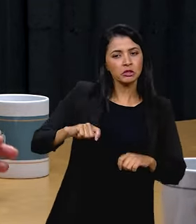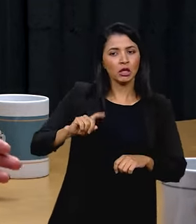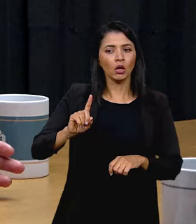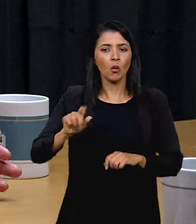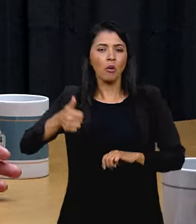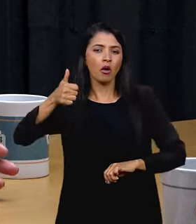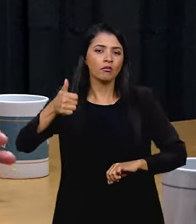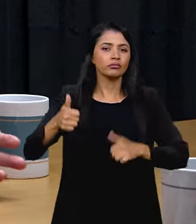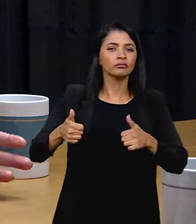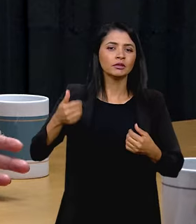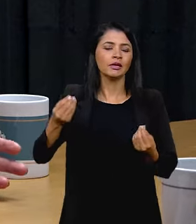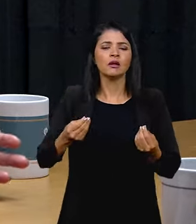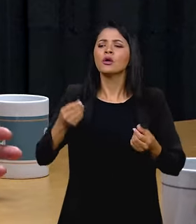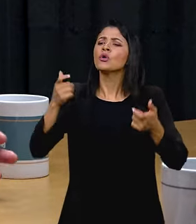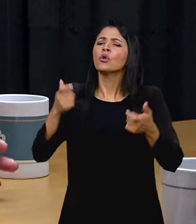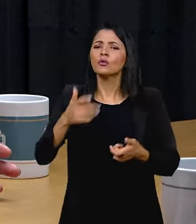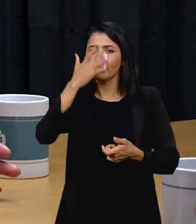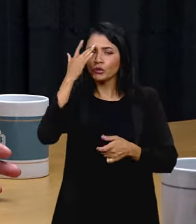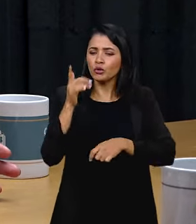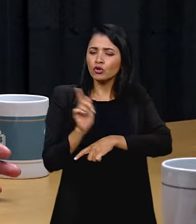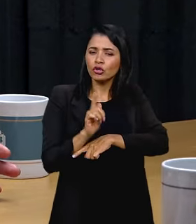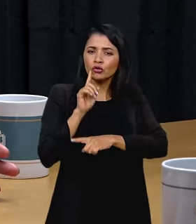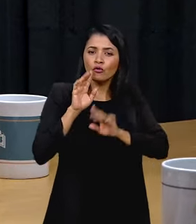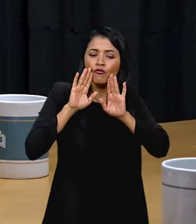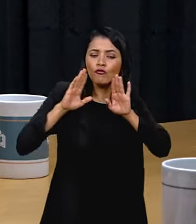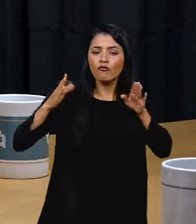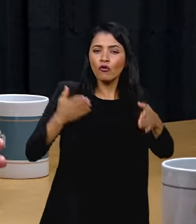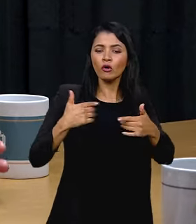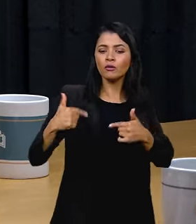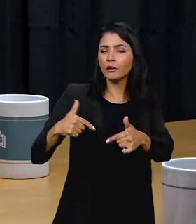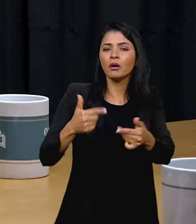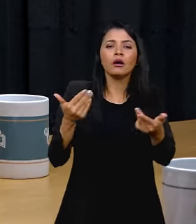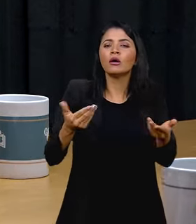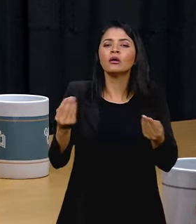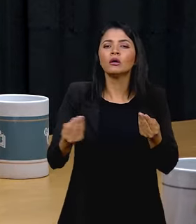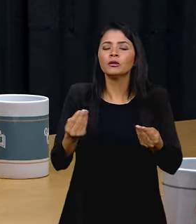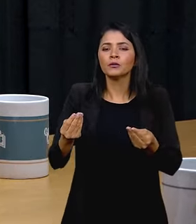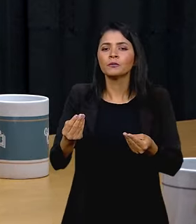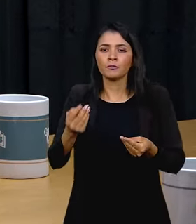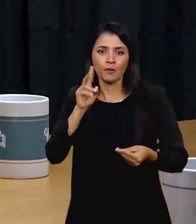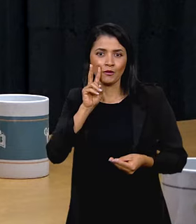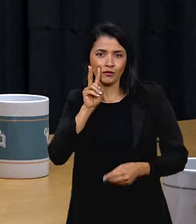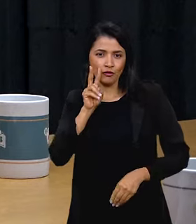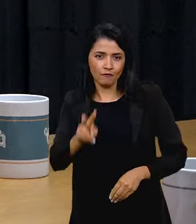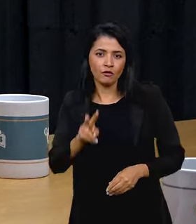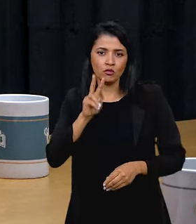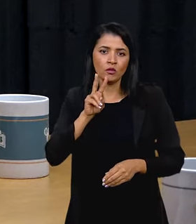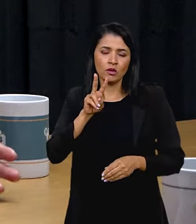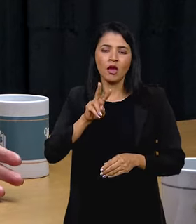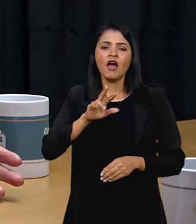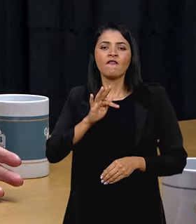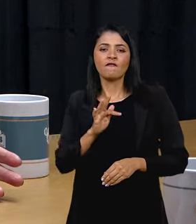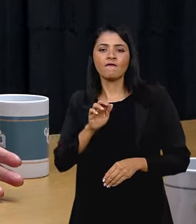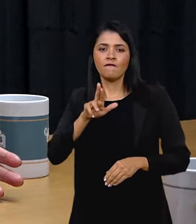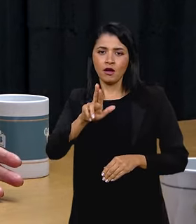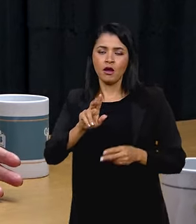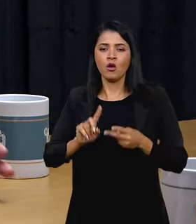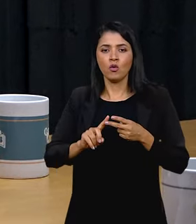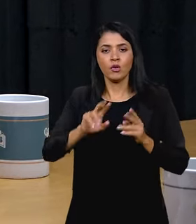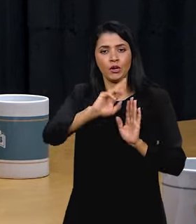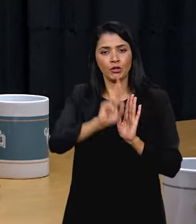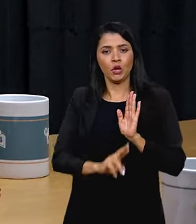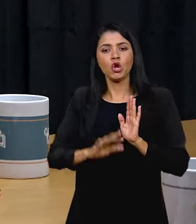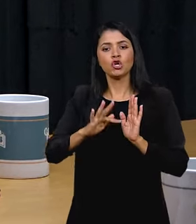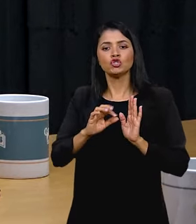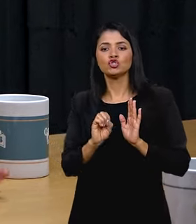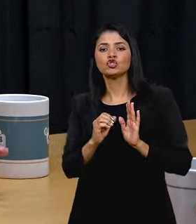onde o o gestor público deve focar suas ações suas próximas ações eh Vimos que a fal tem o relatório da sof